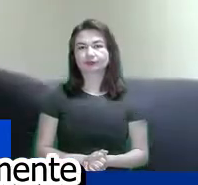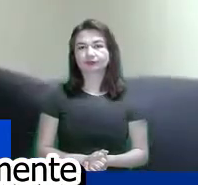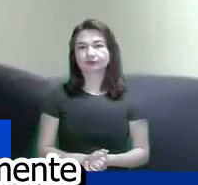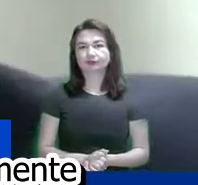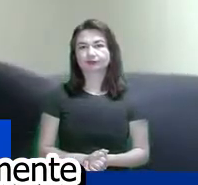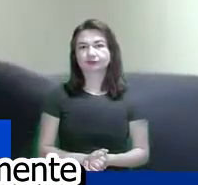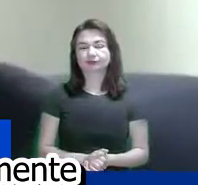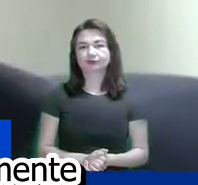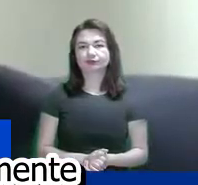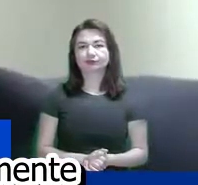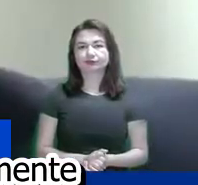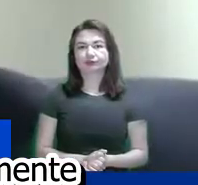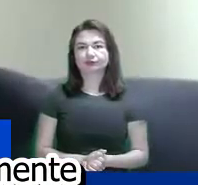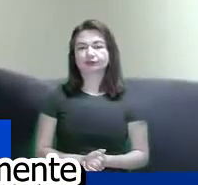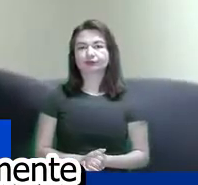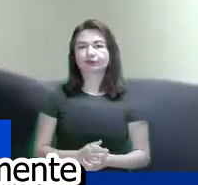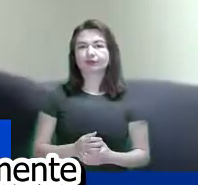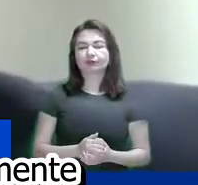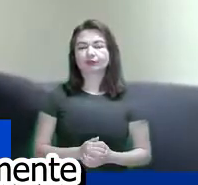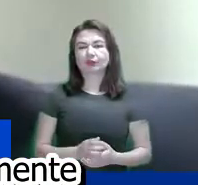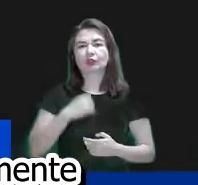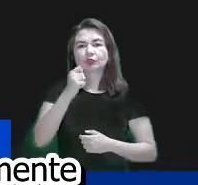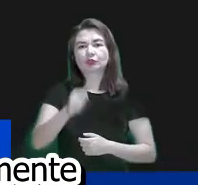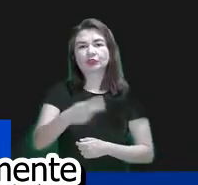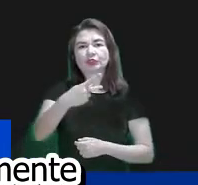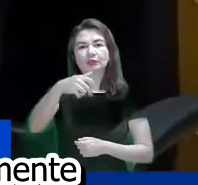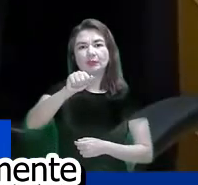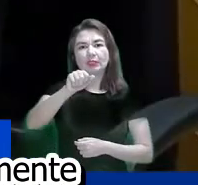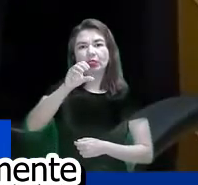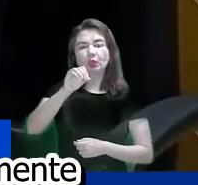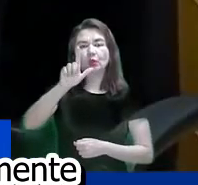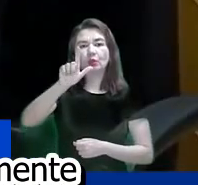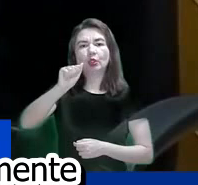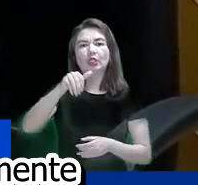Perfeito. Com o voto a juíza Paola Santos?